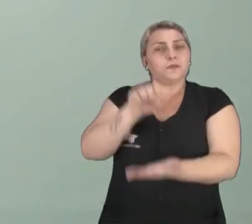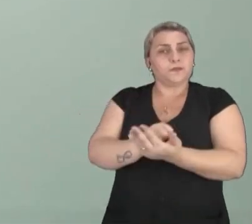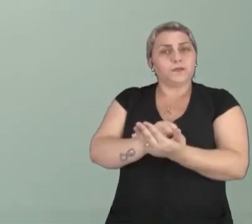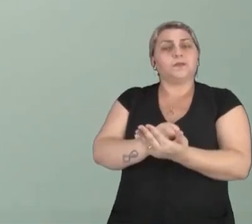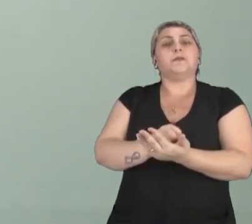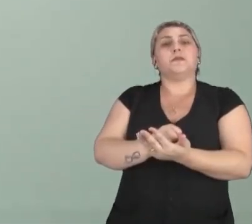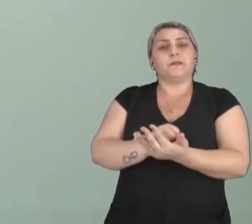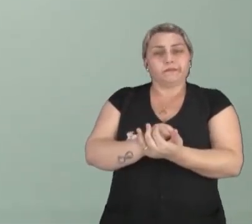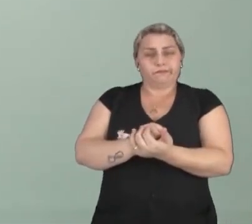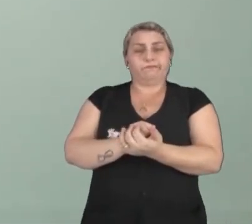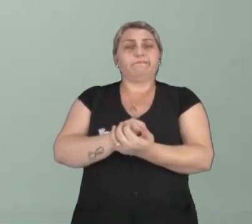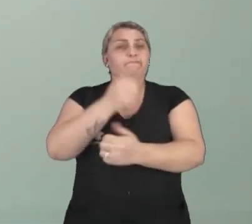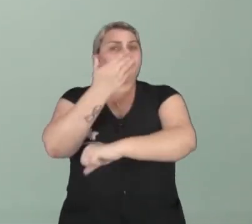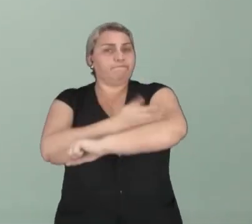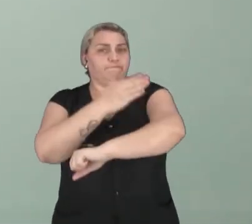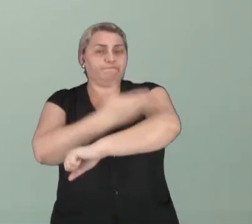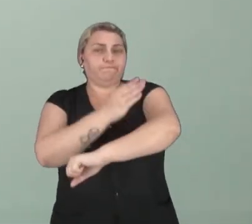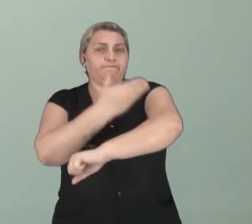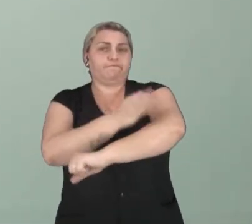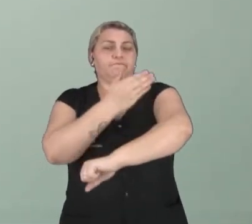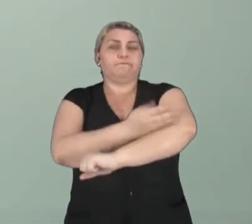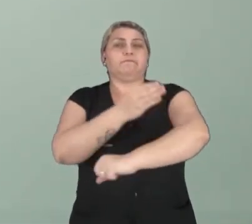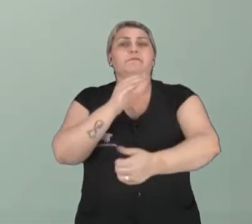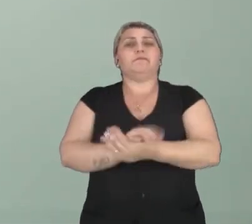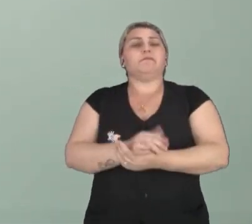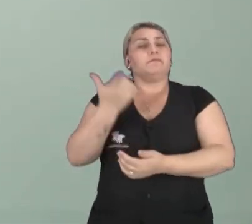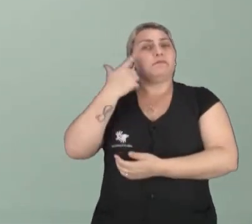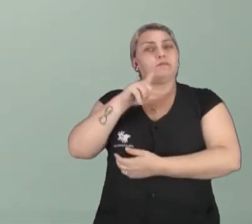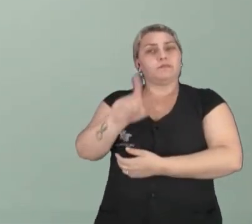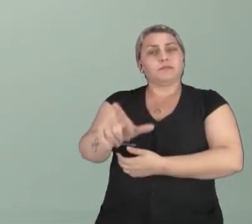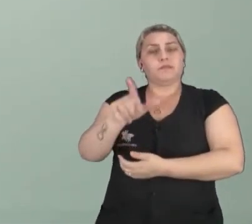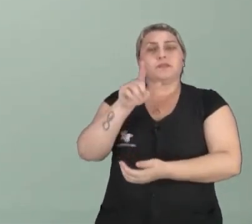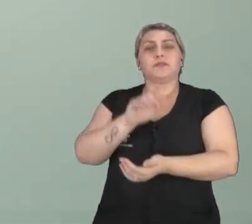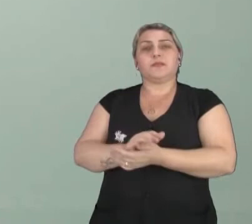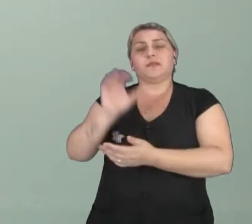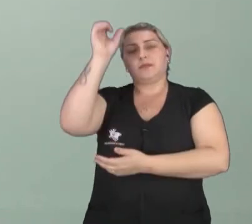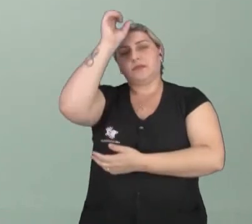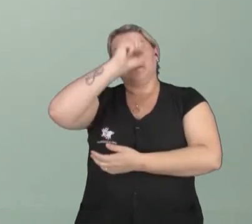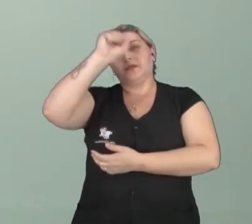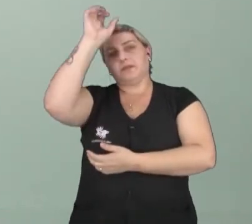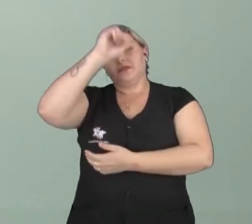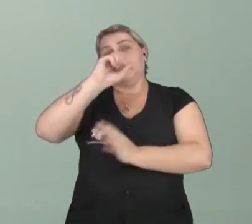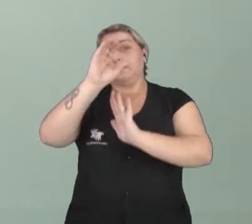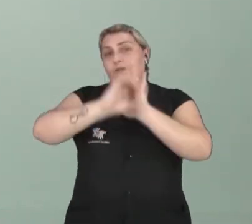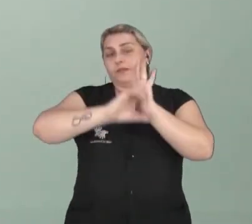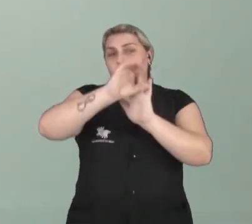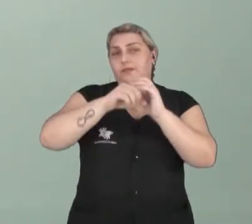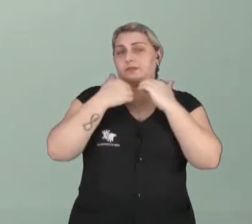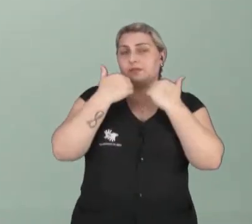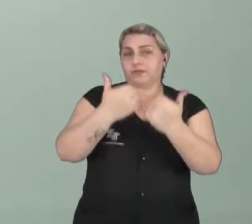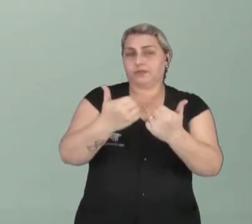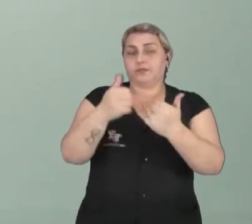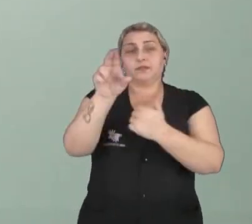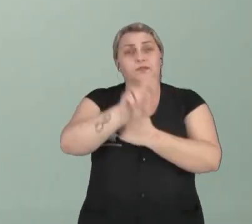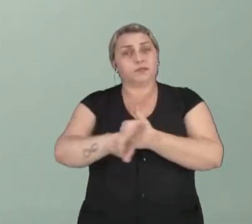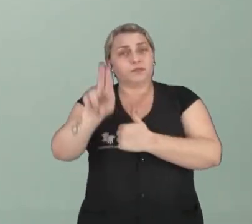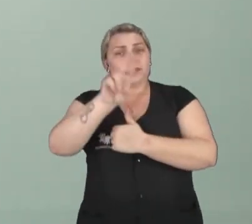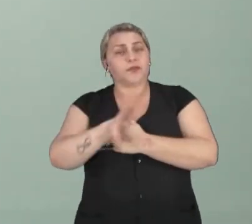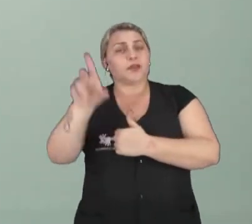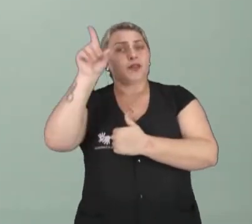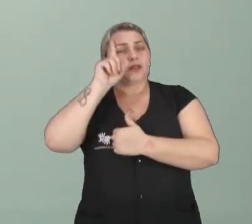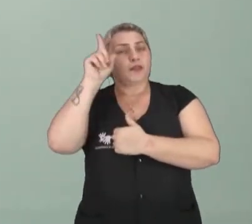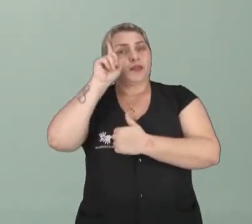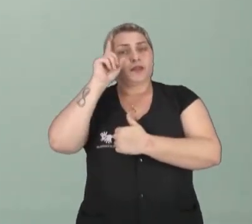treina, porque é só treinando que a gente consegue aprender essas coisas, tá bom? E utilize aí no seu dia a